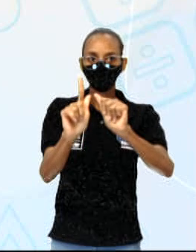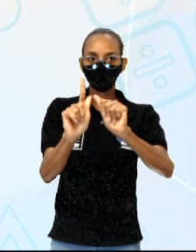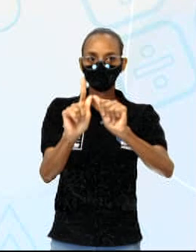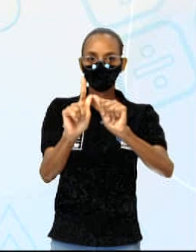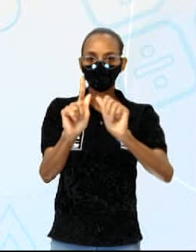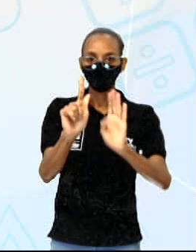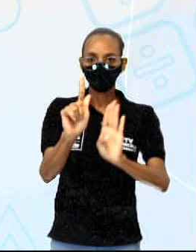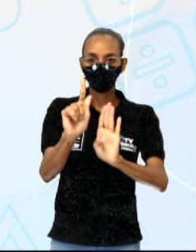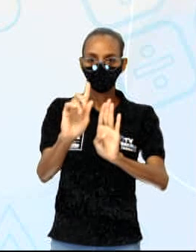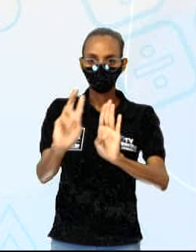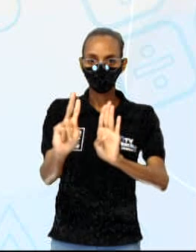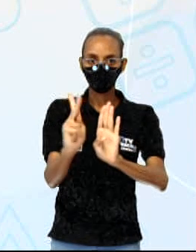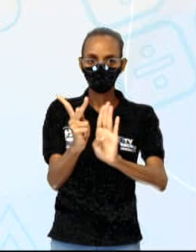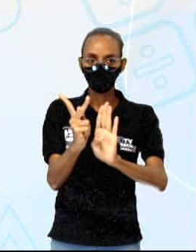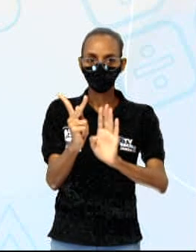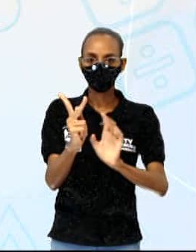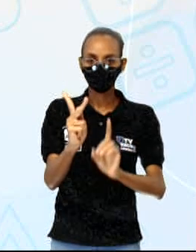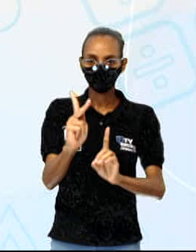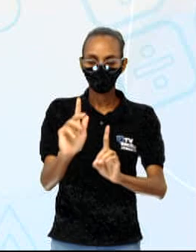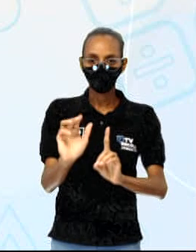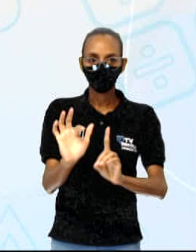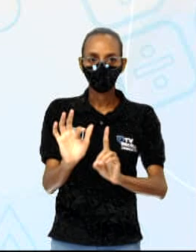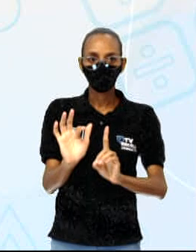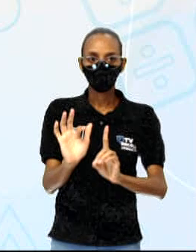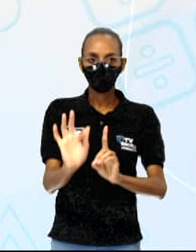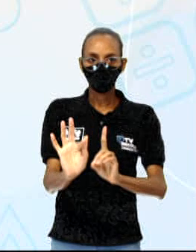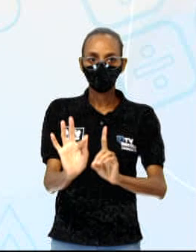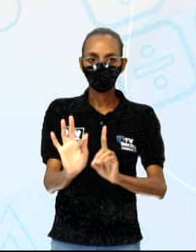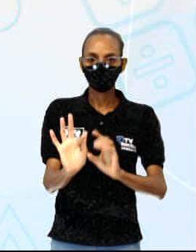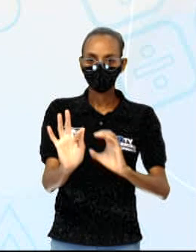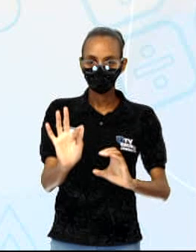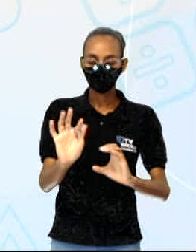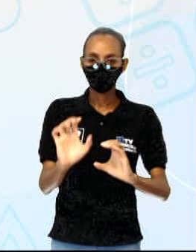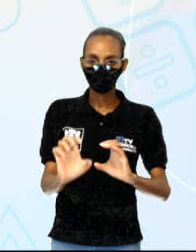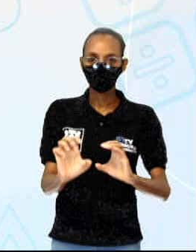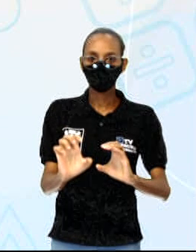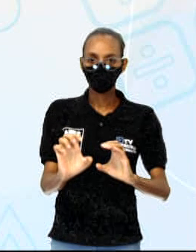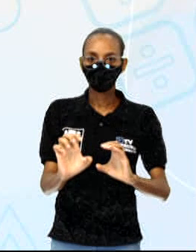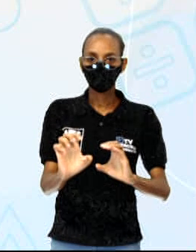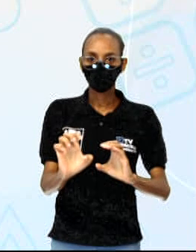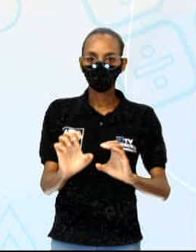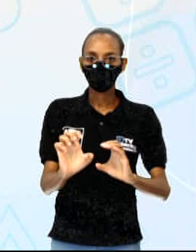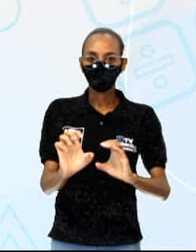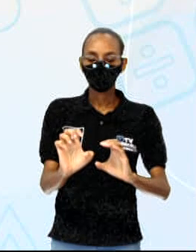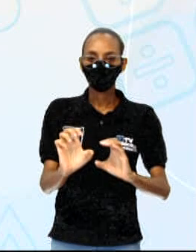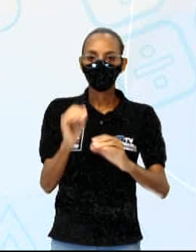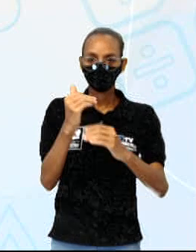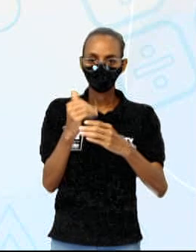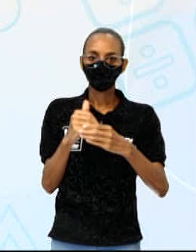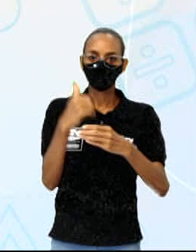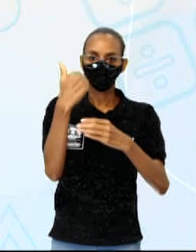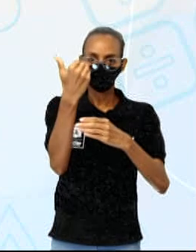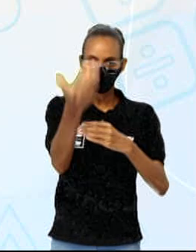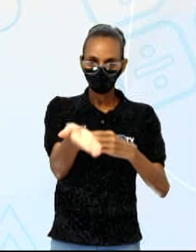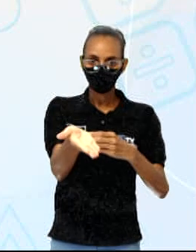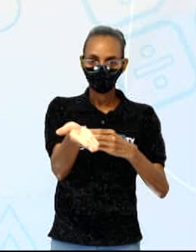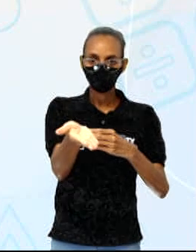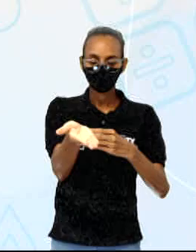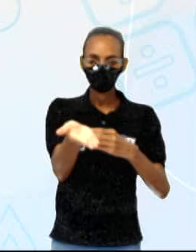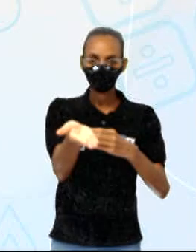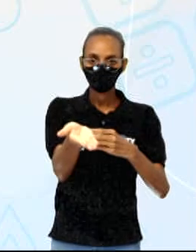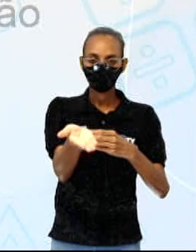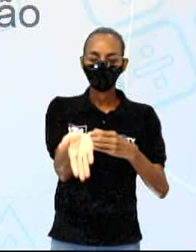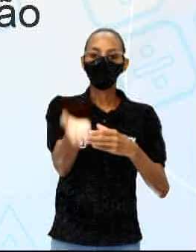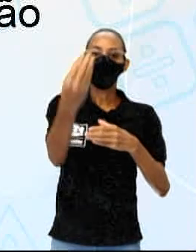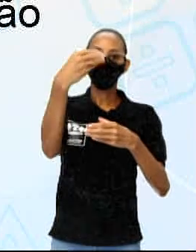H, D e E, C e E, eles são ângulos alternos. Alternos externos e